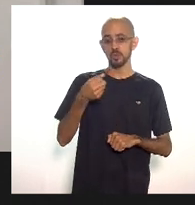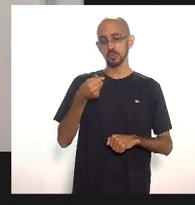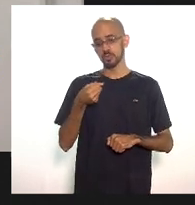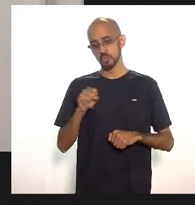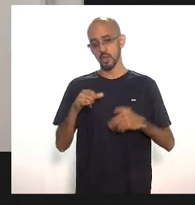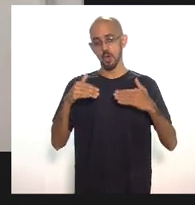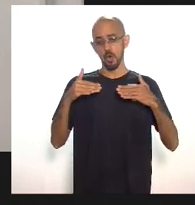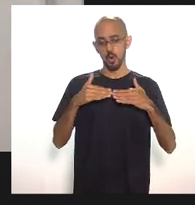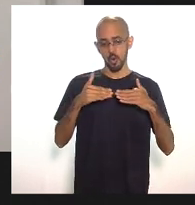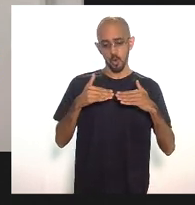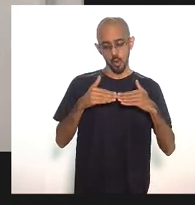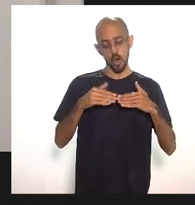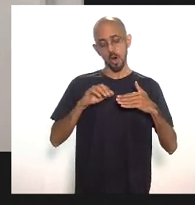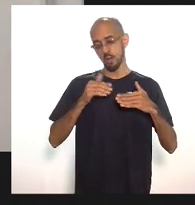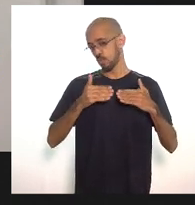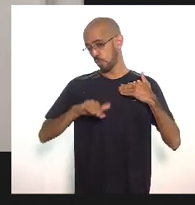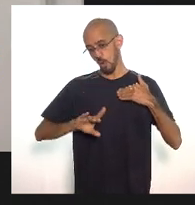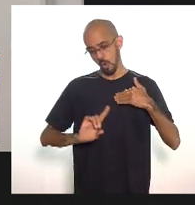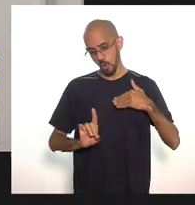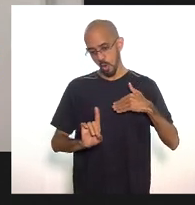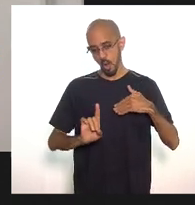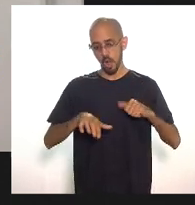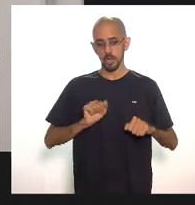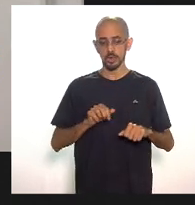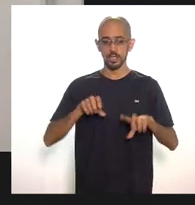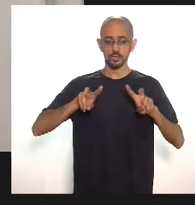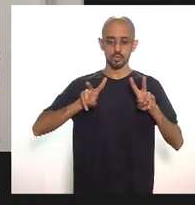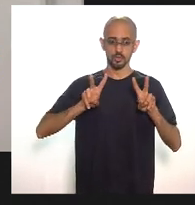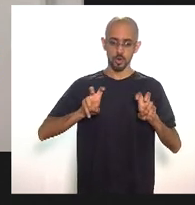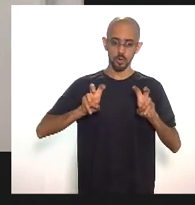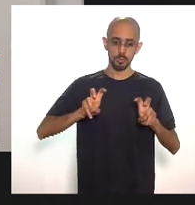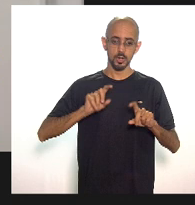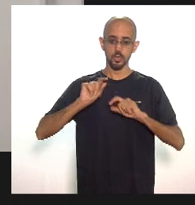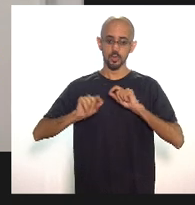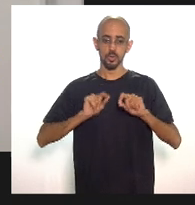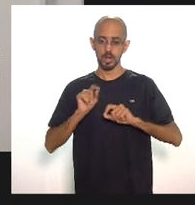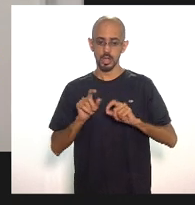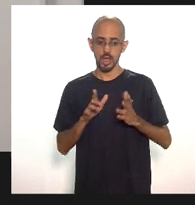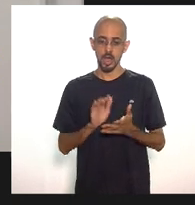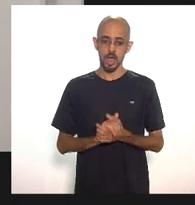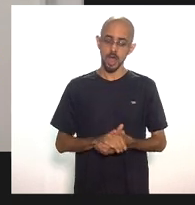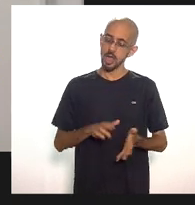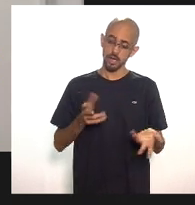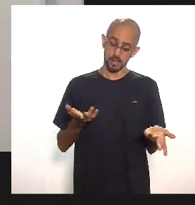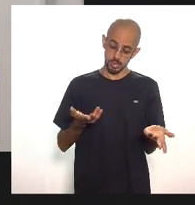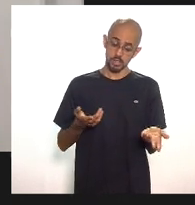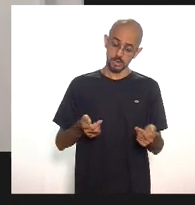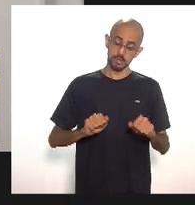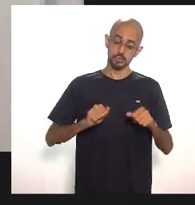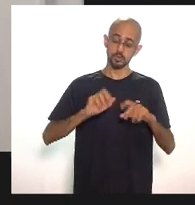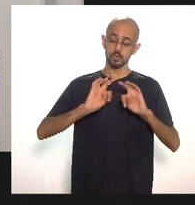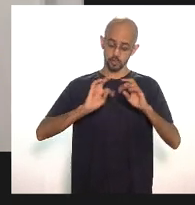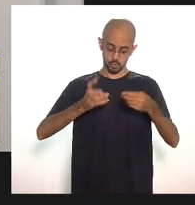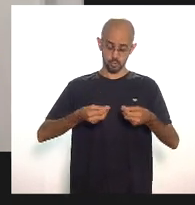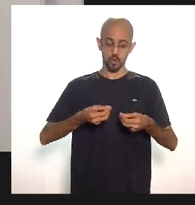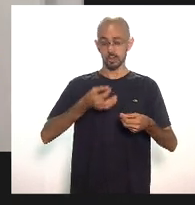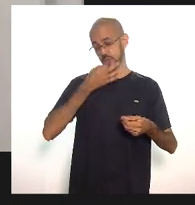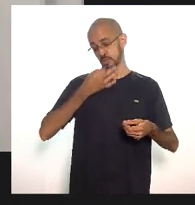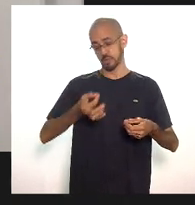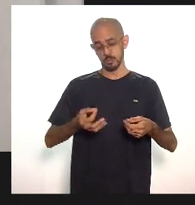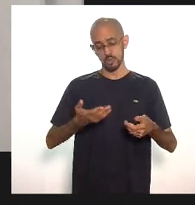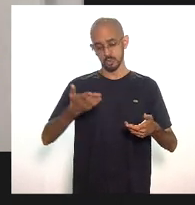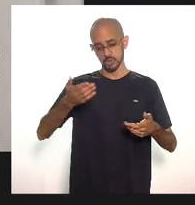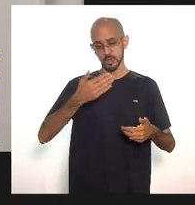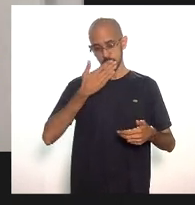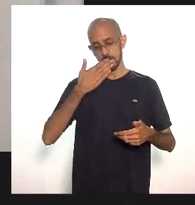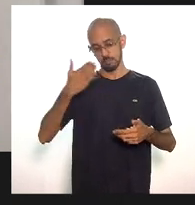ao senhor Bruno Galhardo naquilo que diz respeito às colocações dele, né, de estar